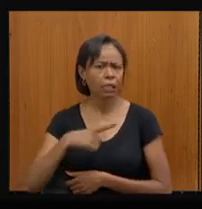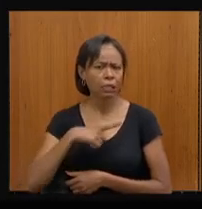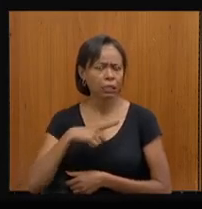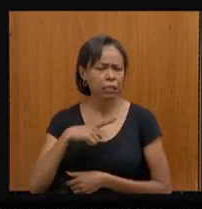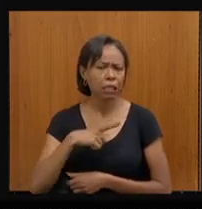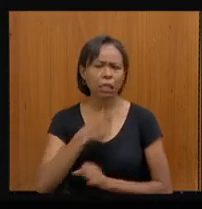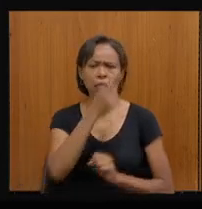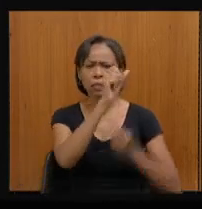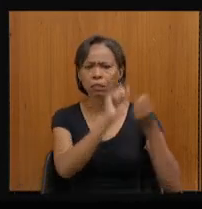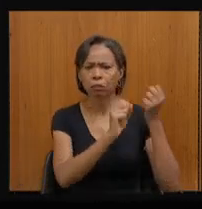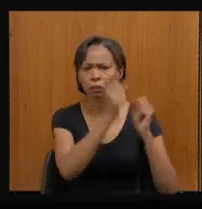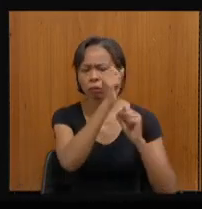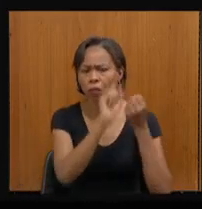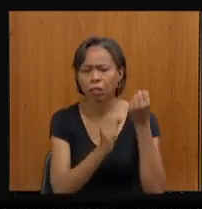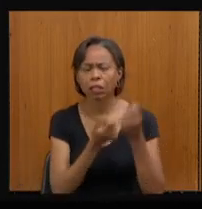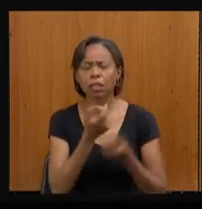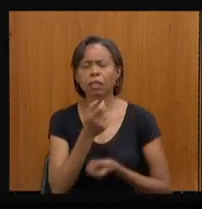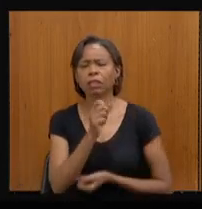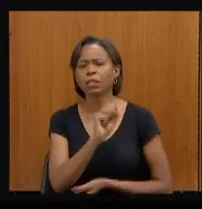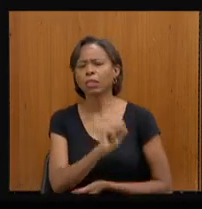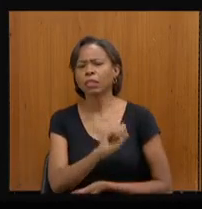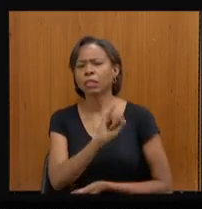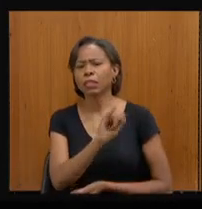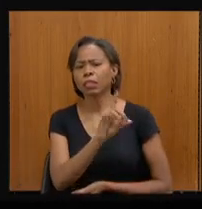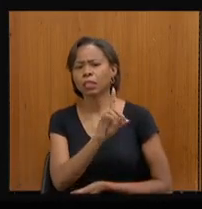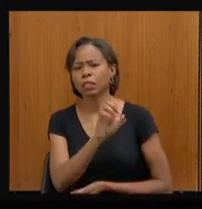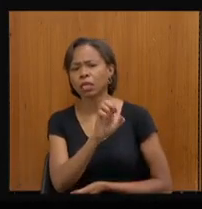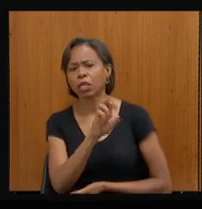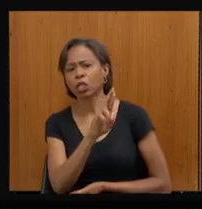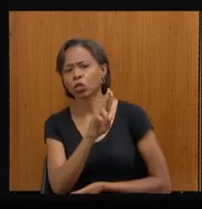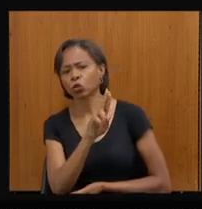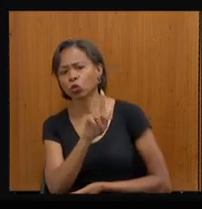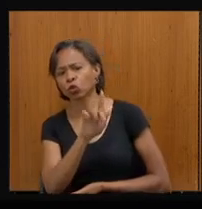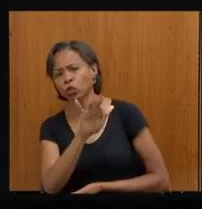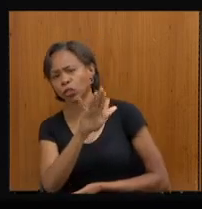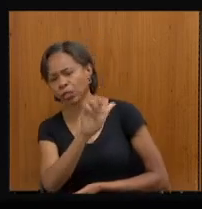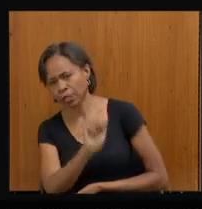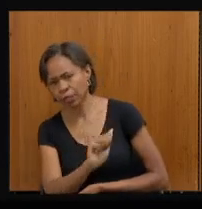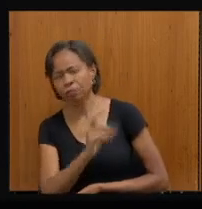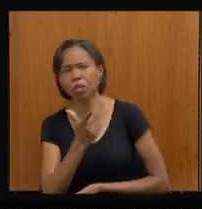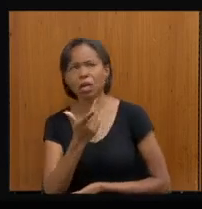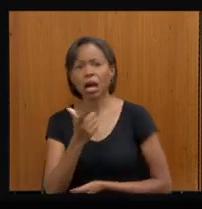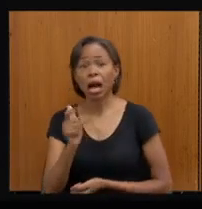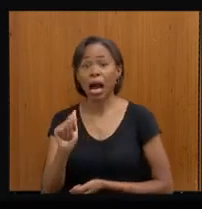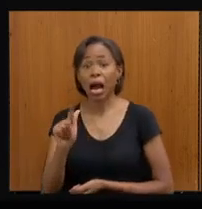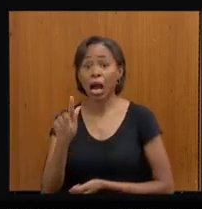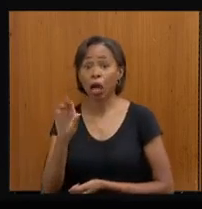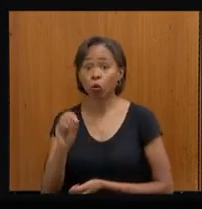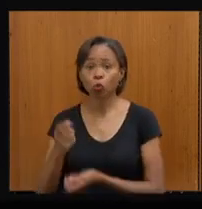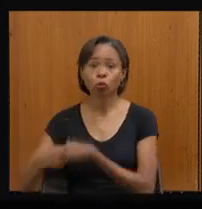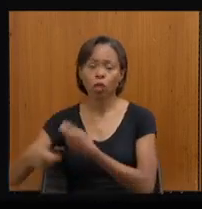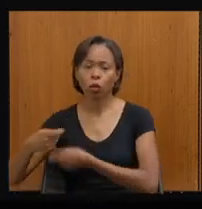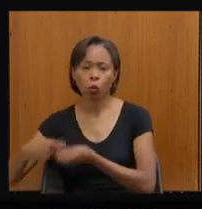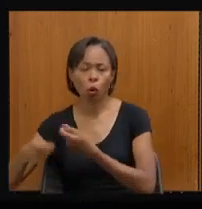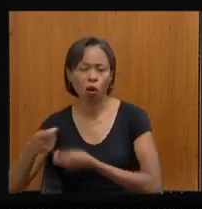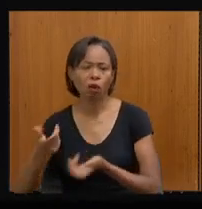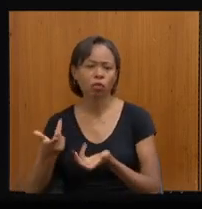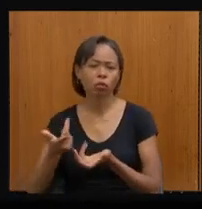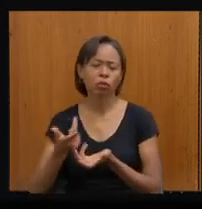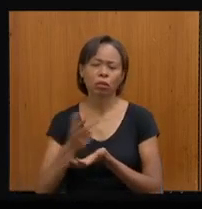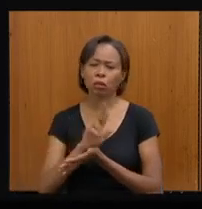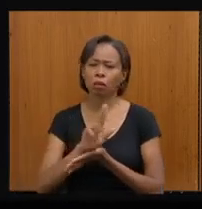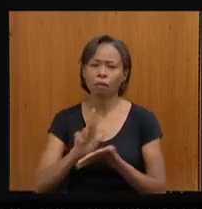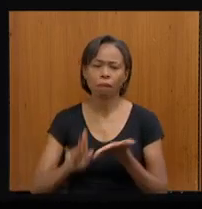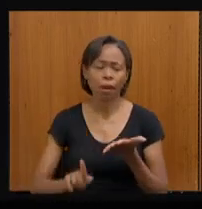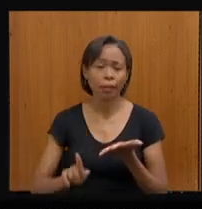nós temos mineradoras e cimenteiras O agronegócio aí que somos demandantes